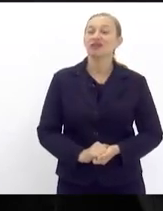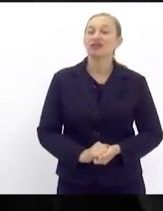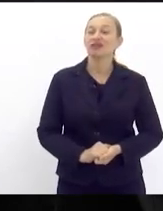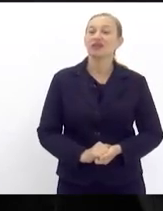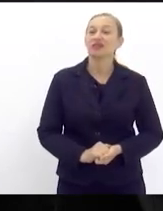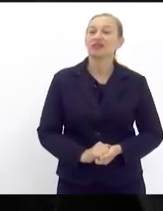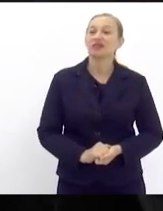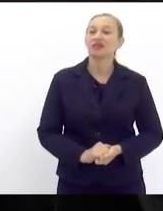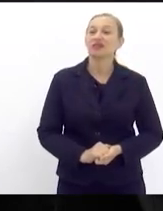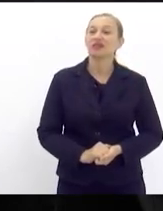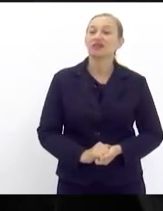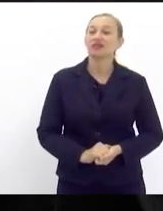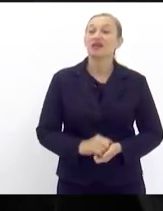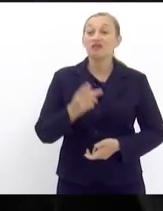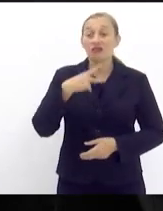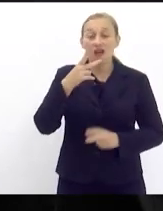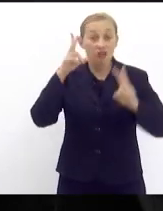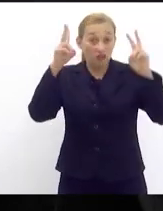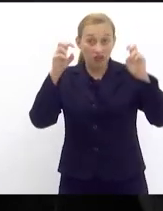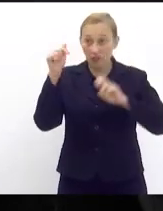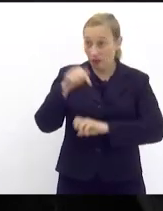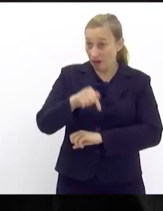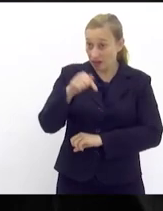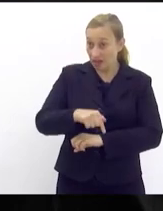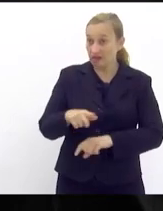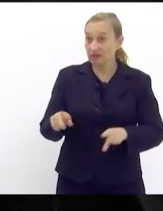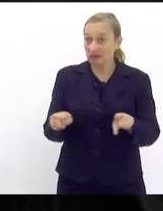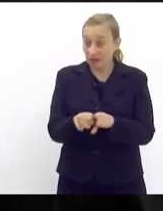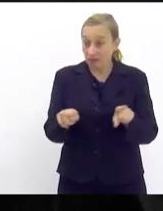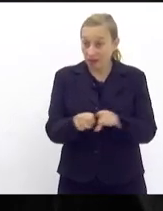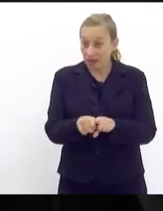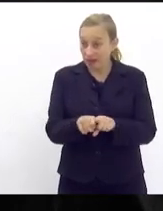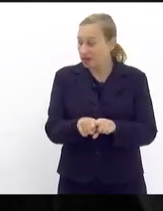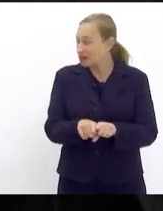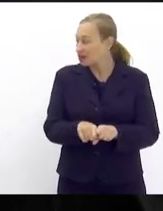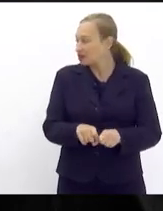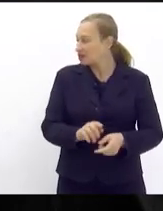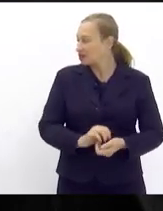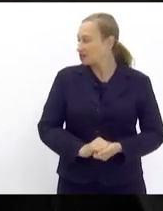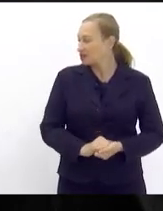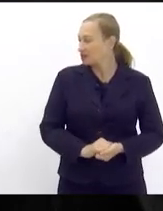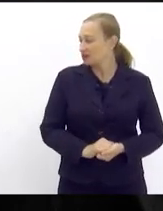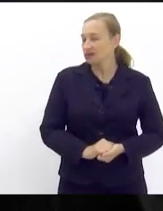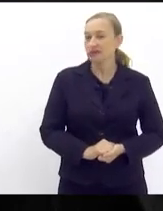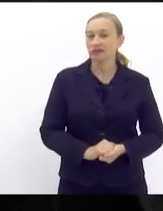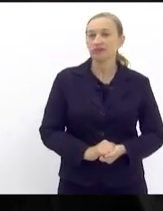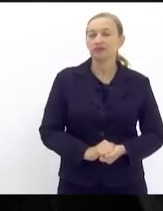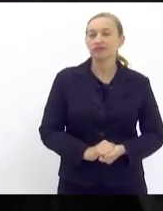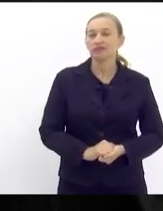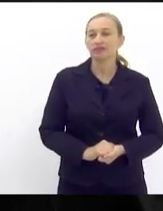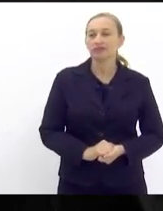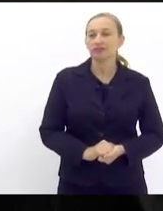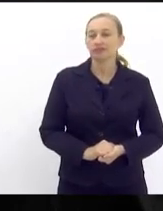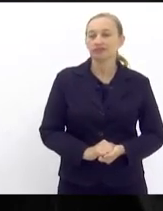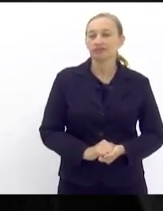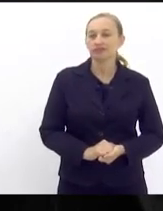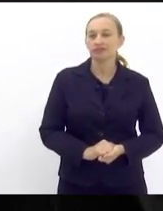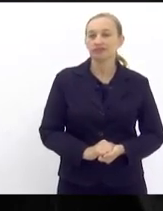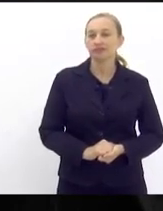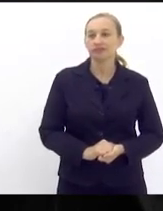falar sobre um tema aqui que também é sensível a vossa excelência